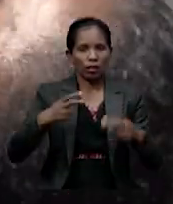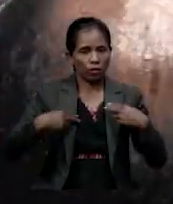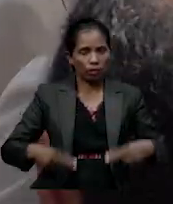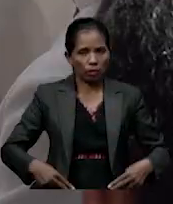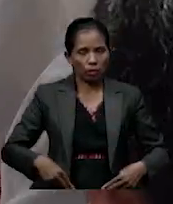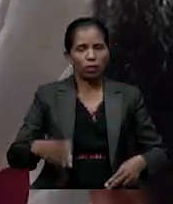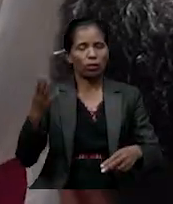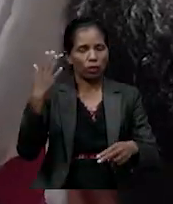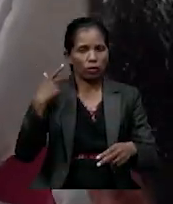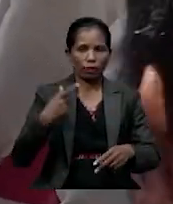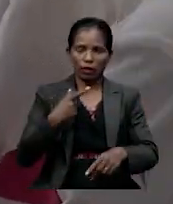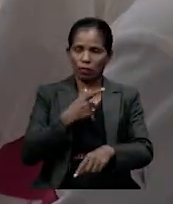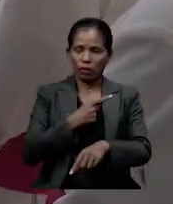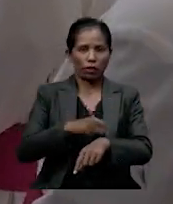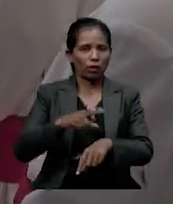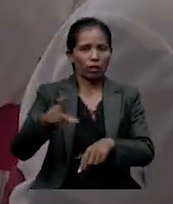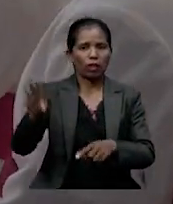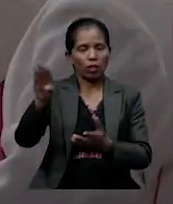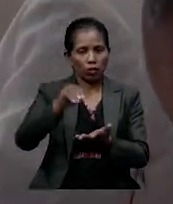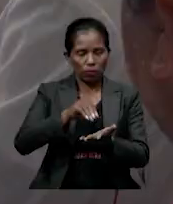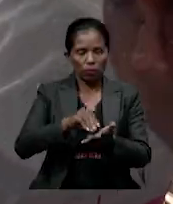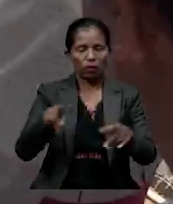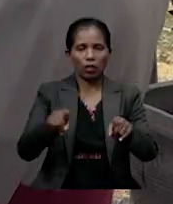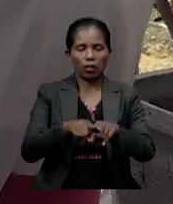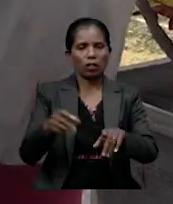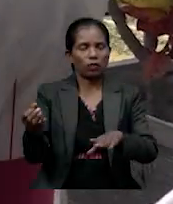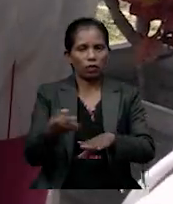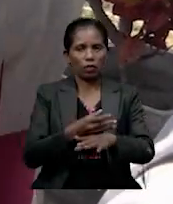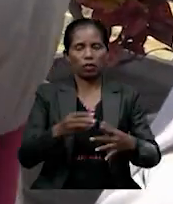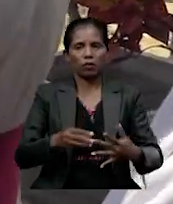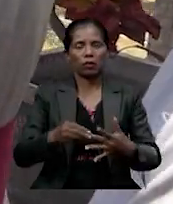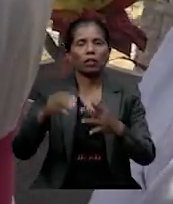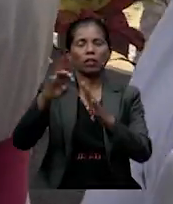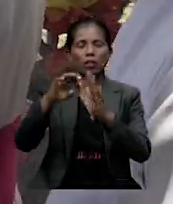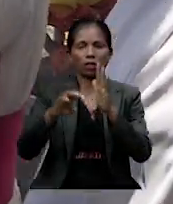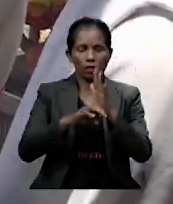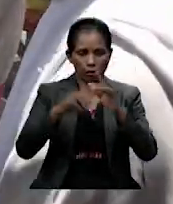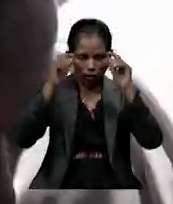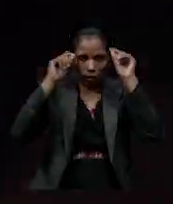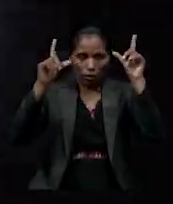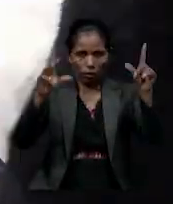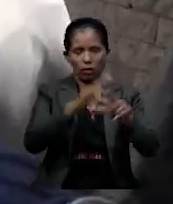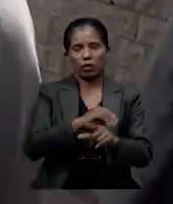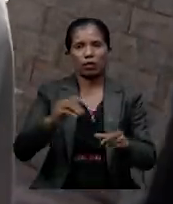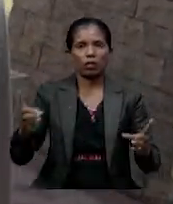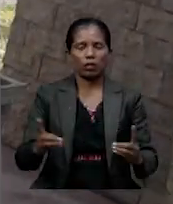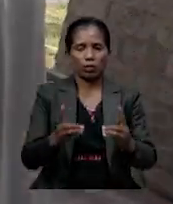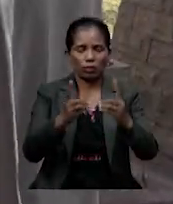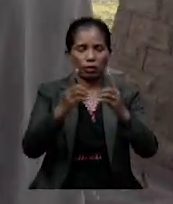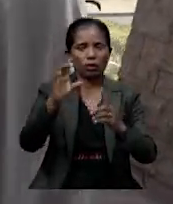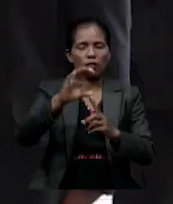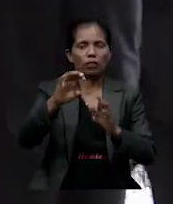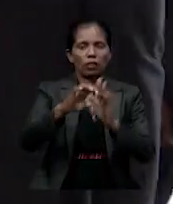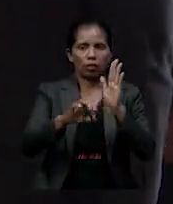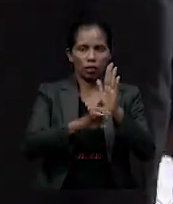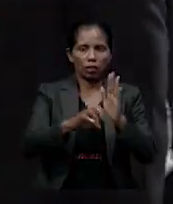antes ne, Parlamento Nacional adota, no dar documento especial Estado Timor-Leste nian, no sei ha soro malo ha sefe estado